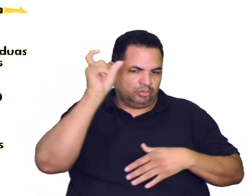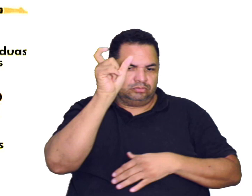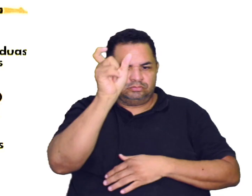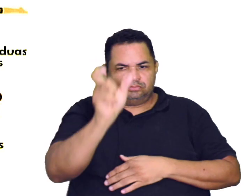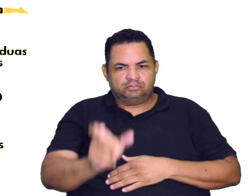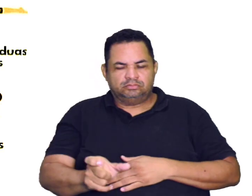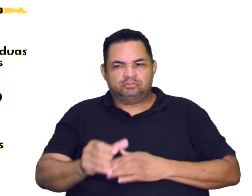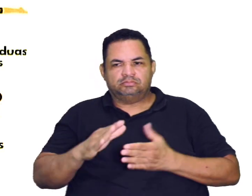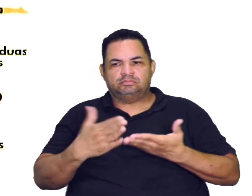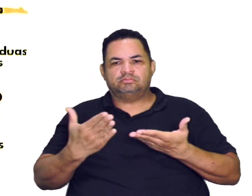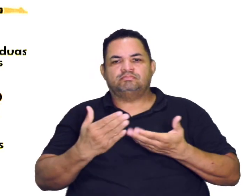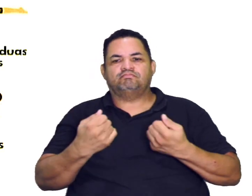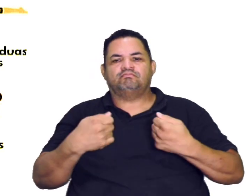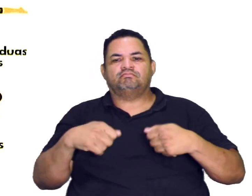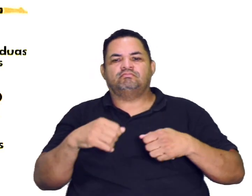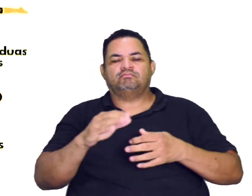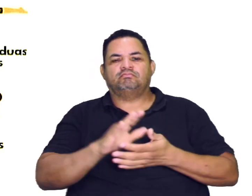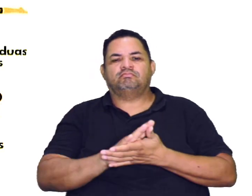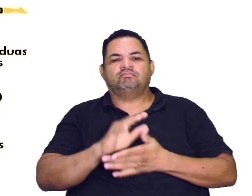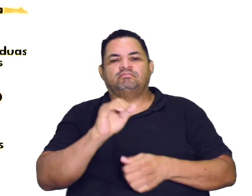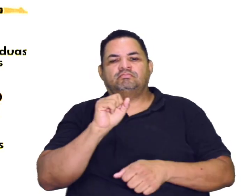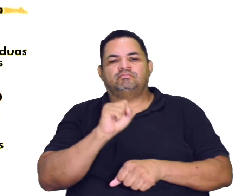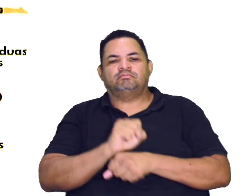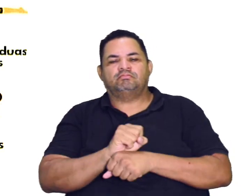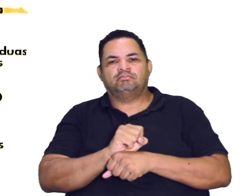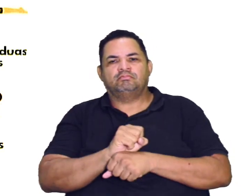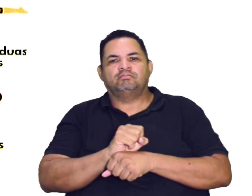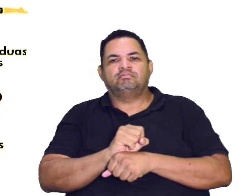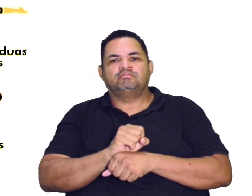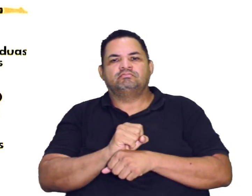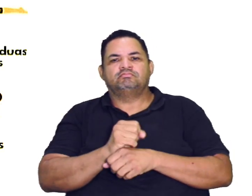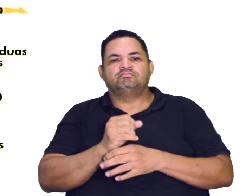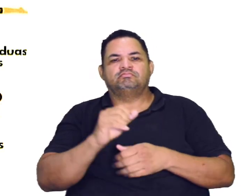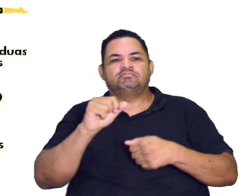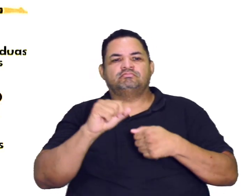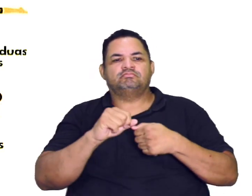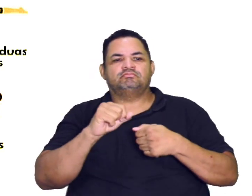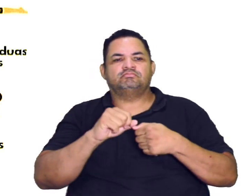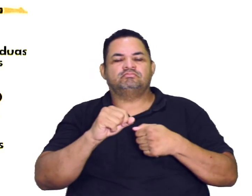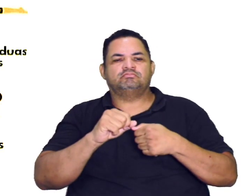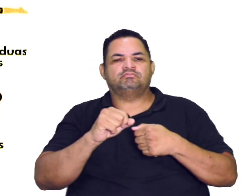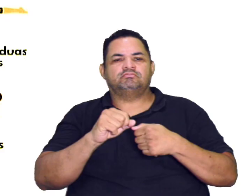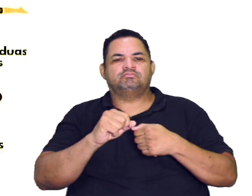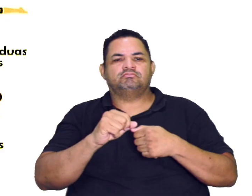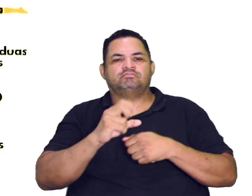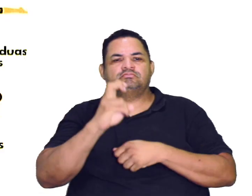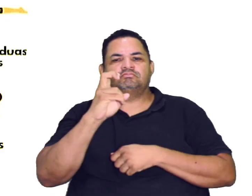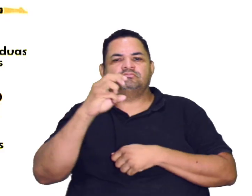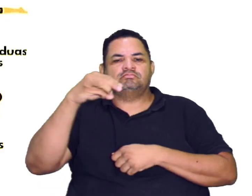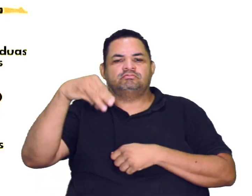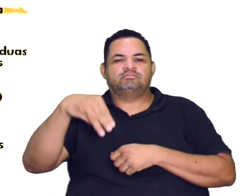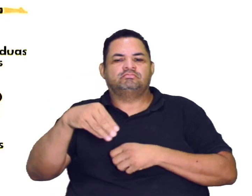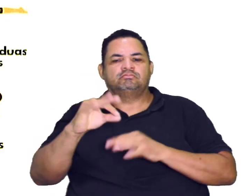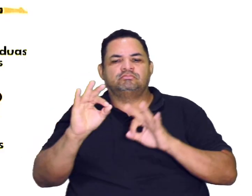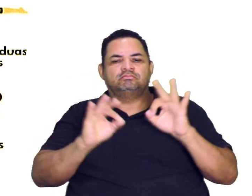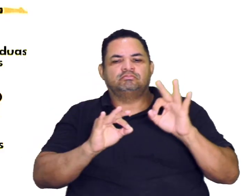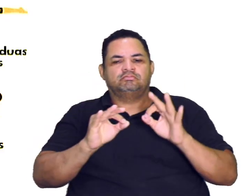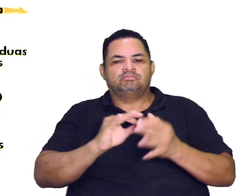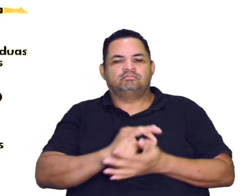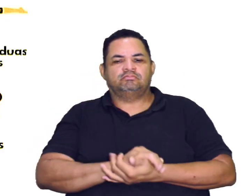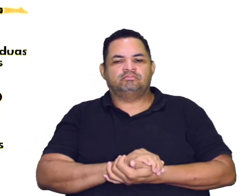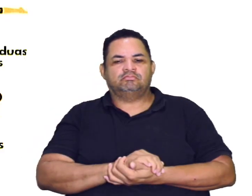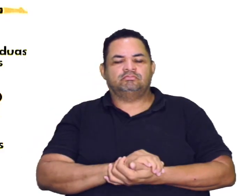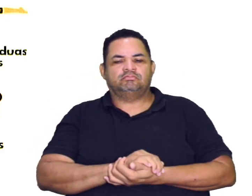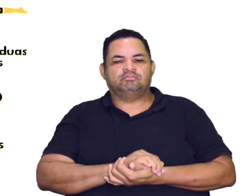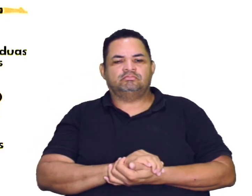um maior relaxamento. Você pode pausar essa tela aqui e realizar aí nesses 5 minutinhos para dar